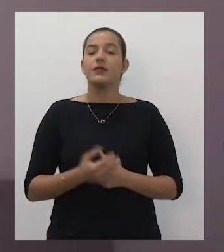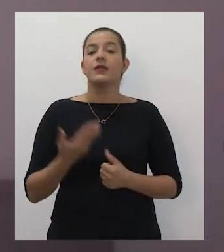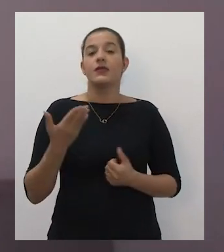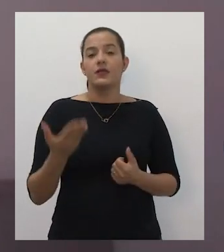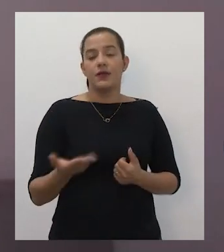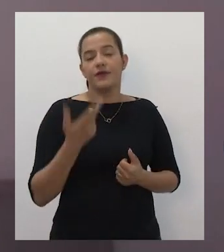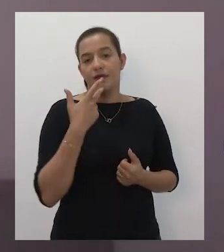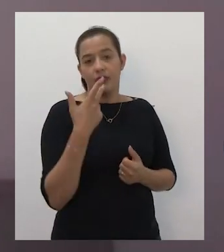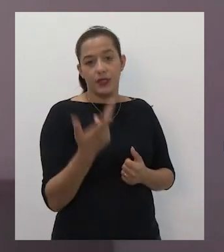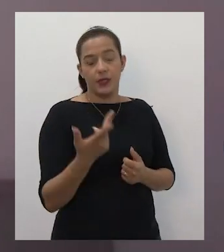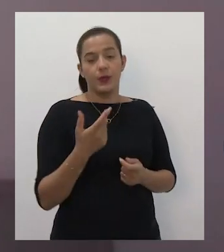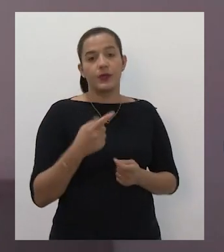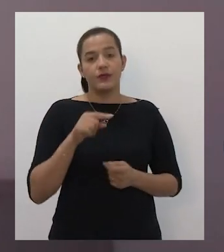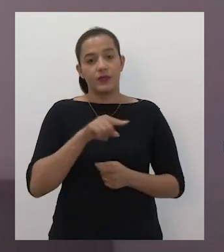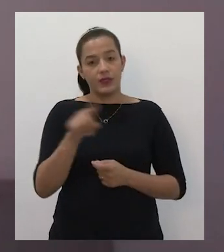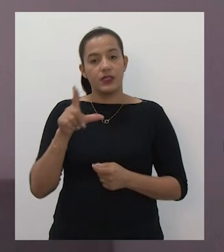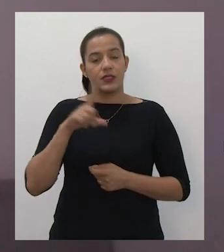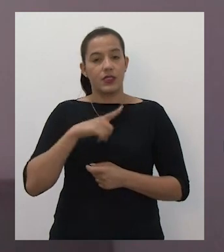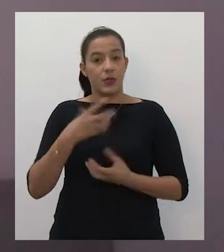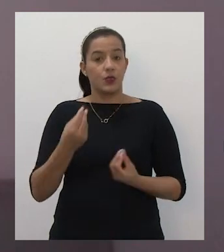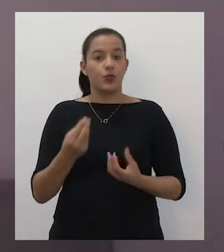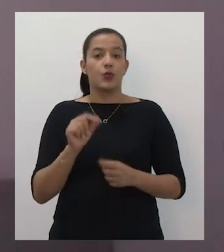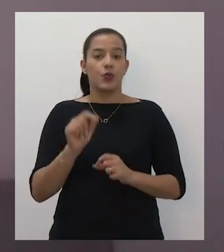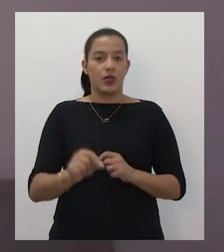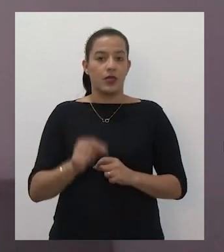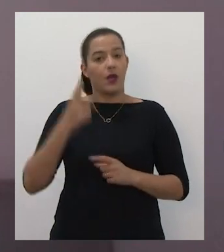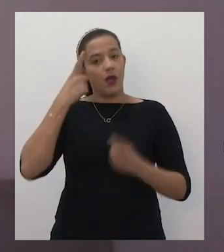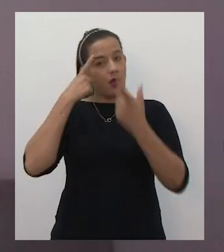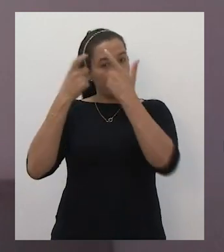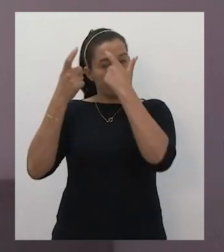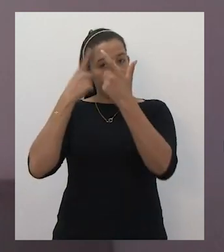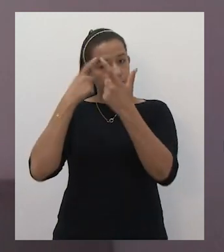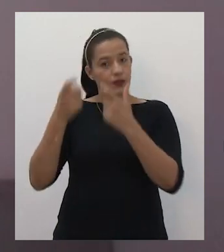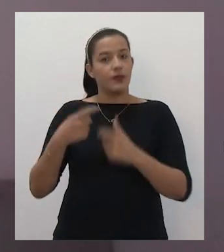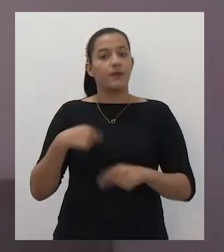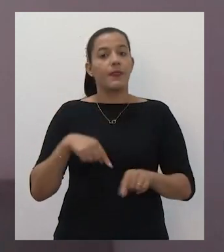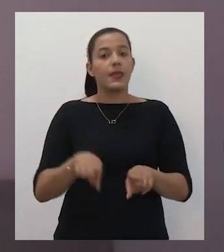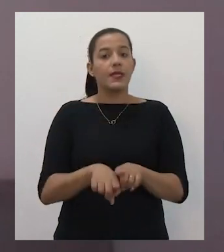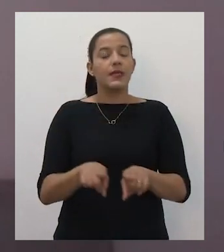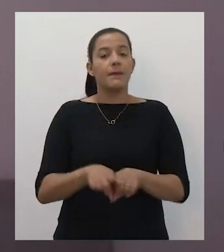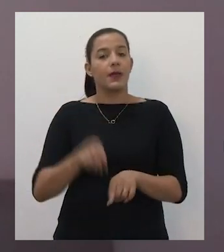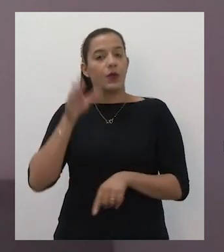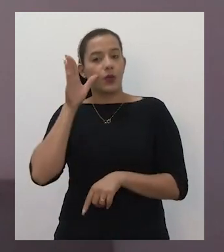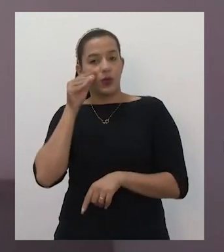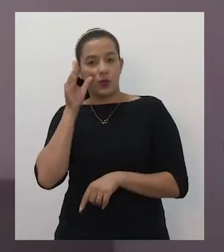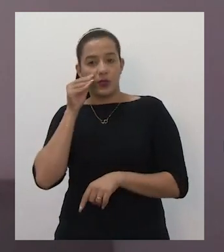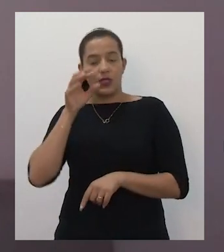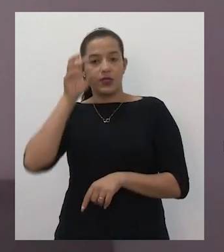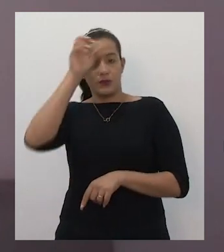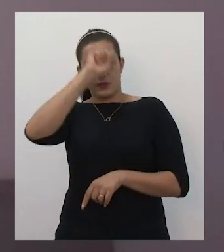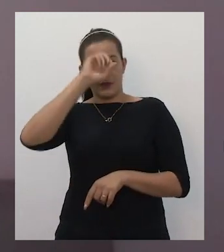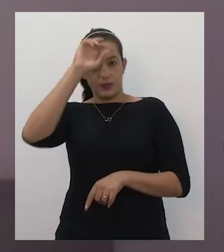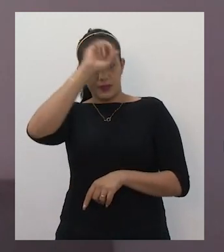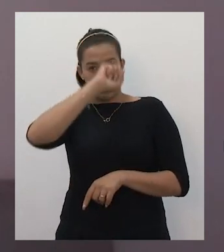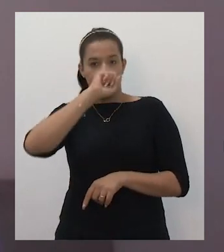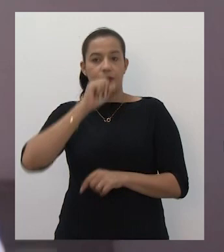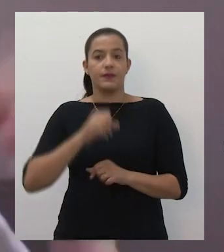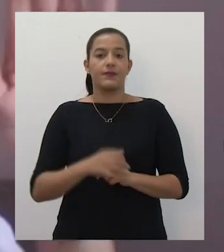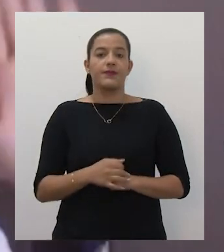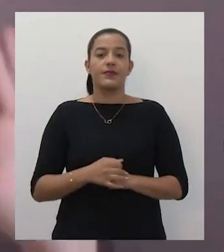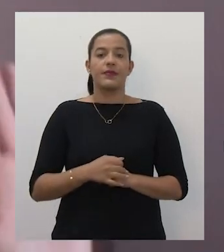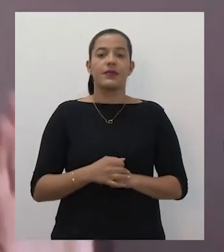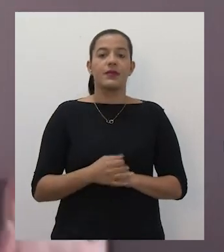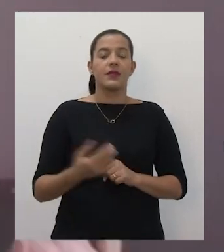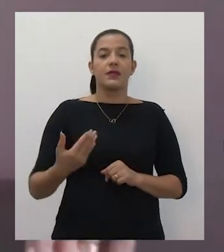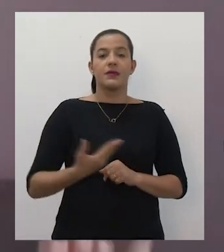imaginação criativa e eu destacaria também a curiosidade para aprender quando você fala que vocês zeraram